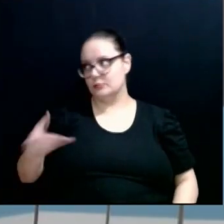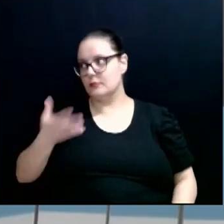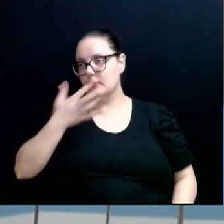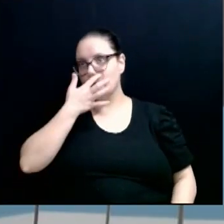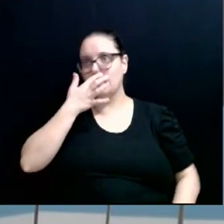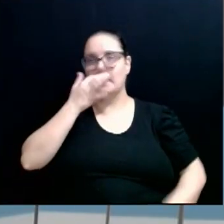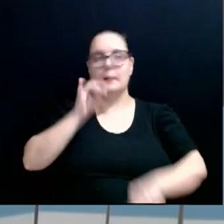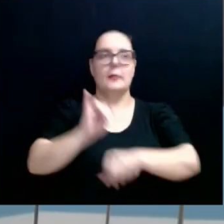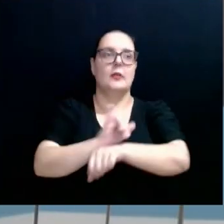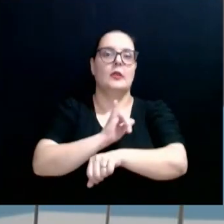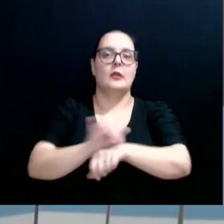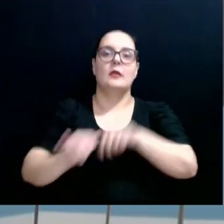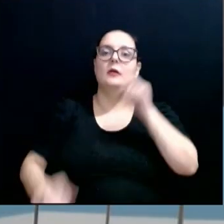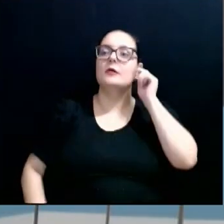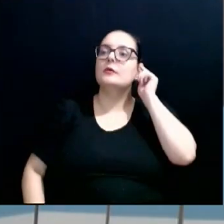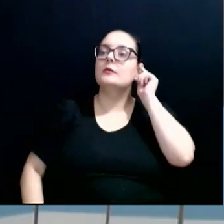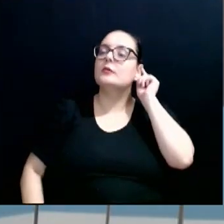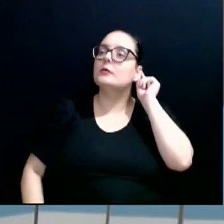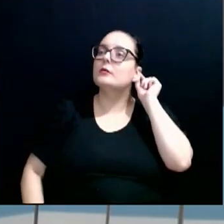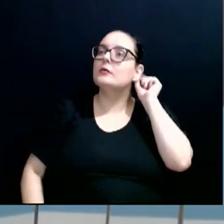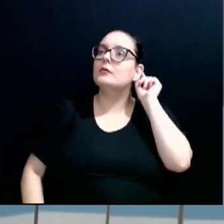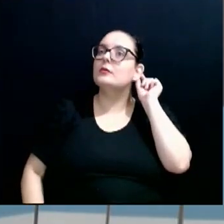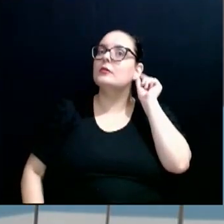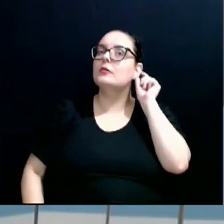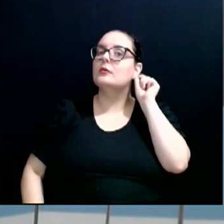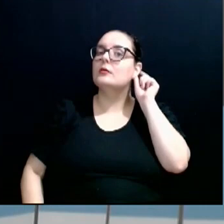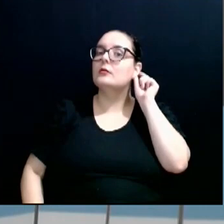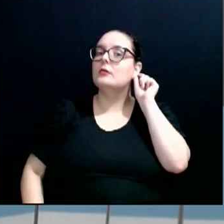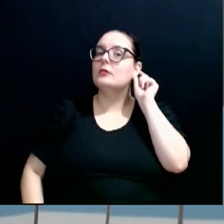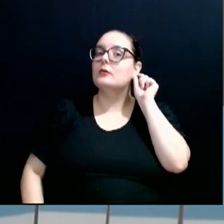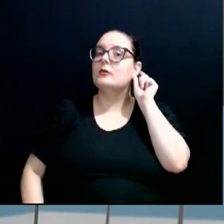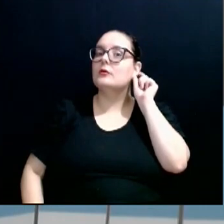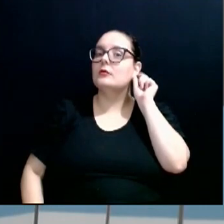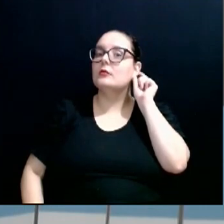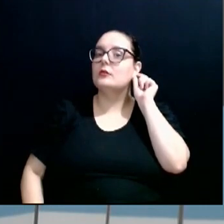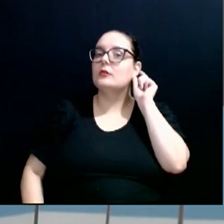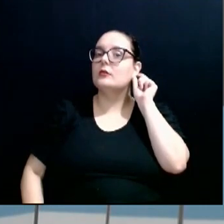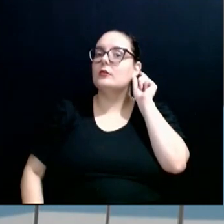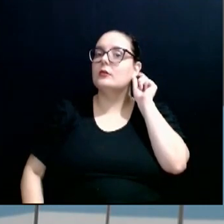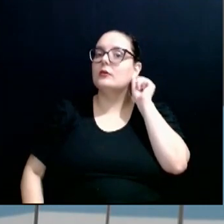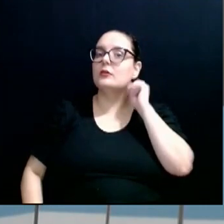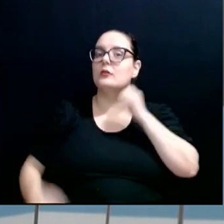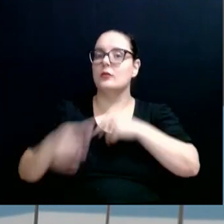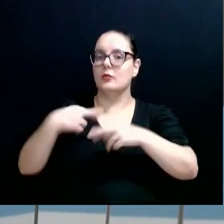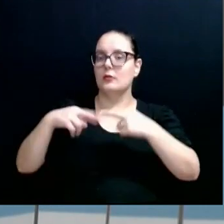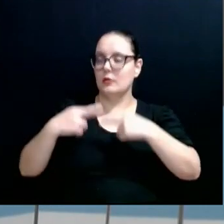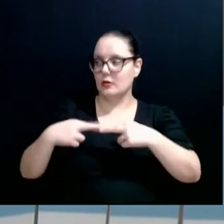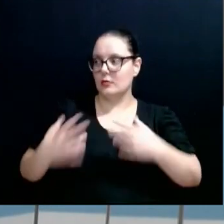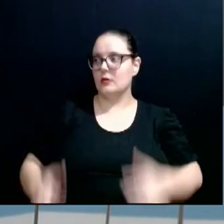A questão do transporte da pessoa com autismo,